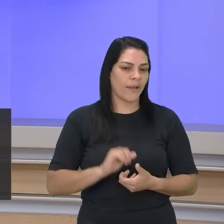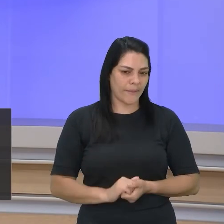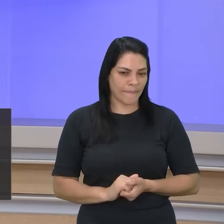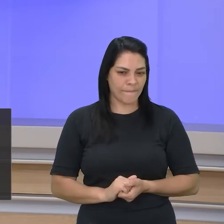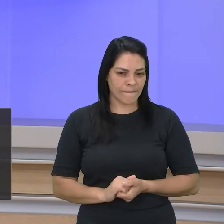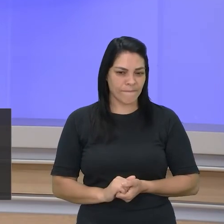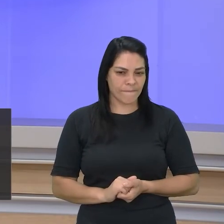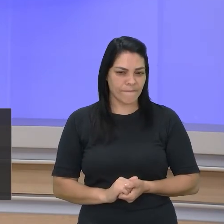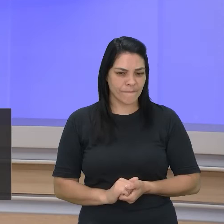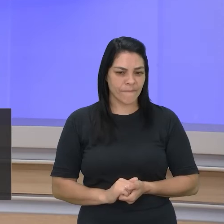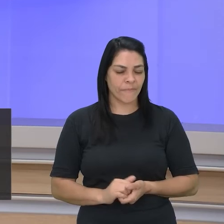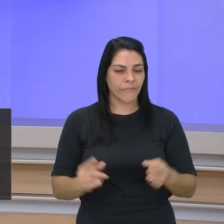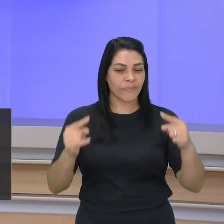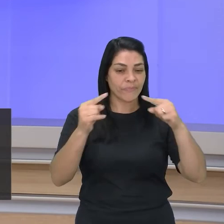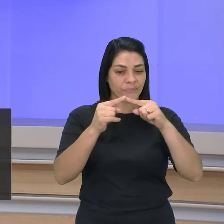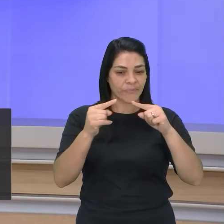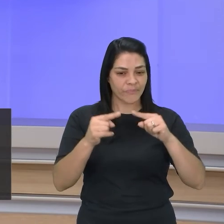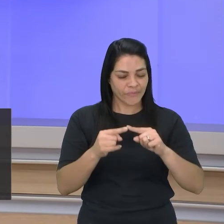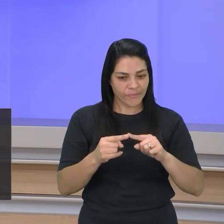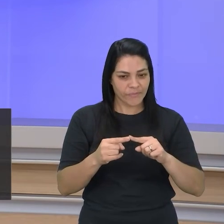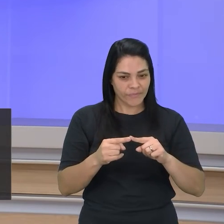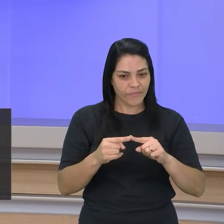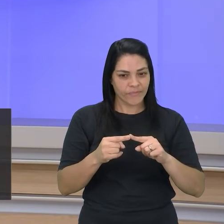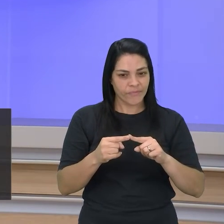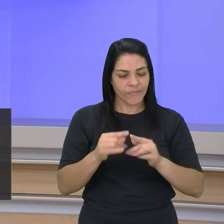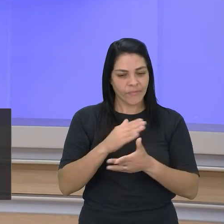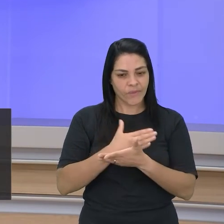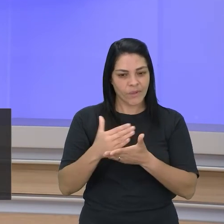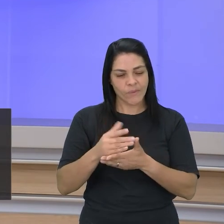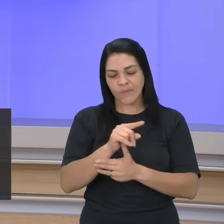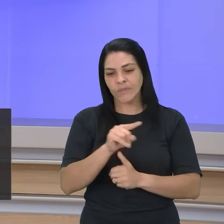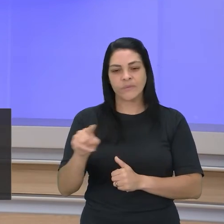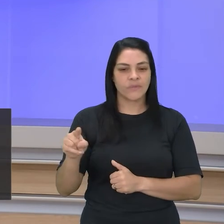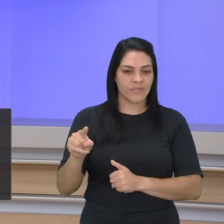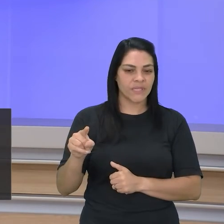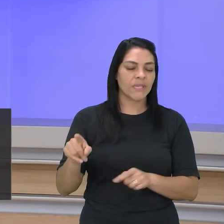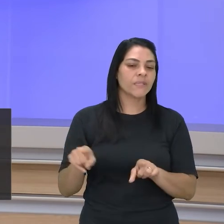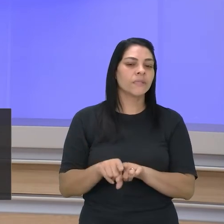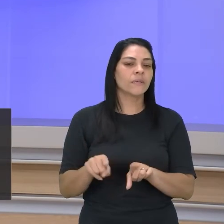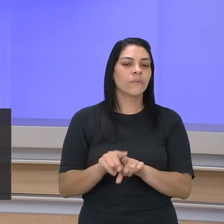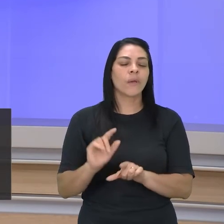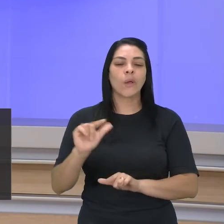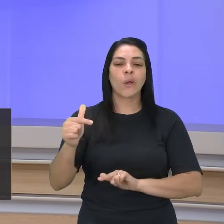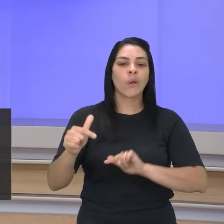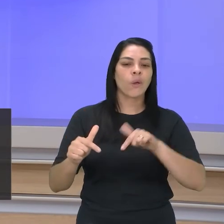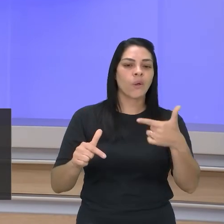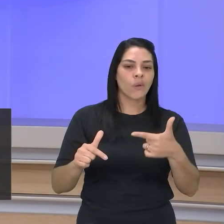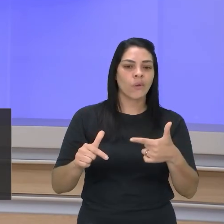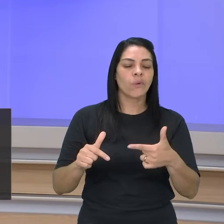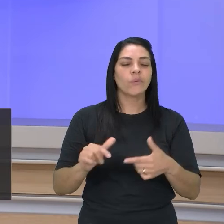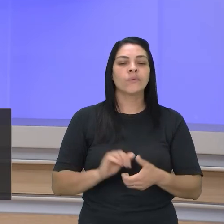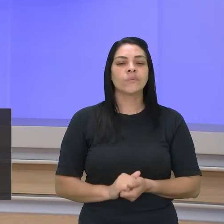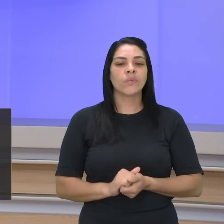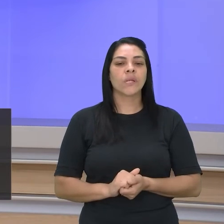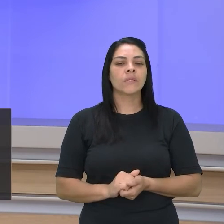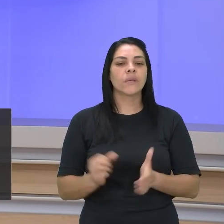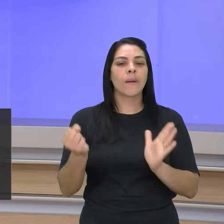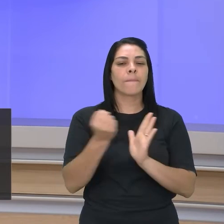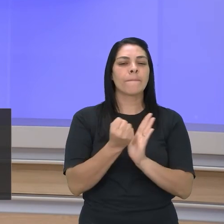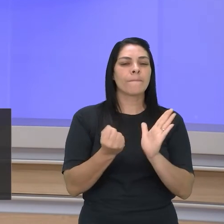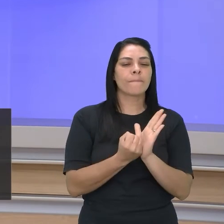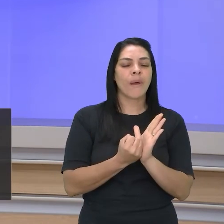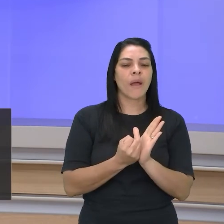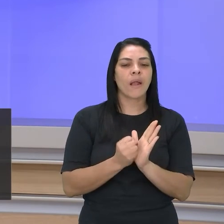dessa ligação da iniciativa de vocês com também outros marcos, né,